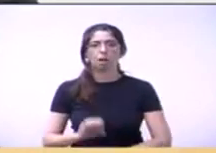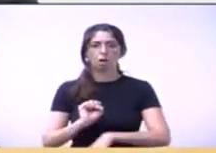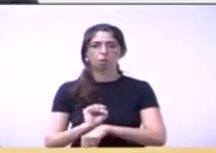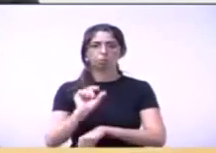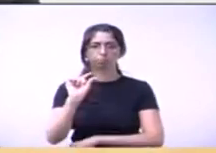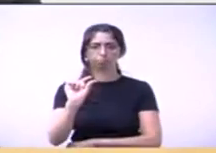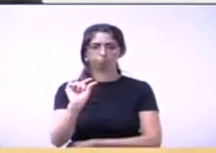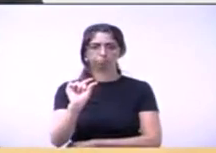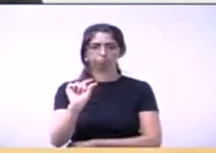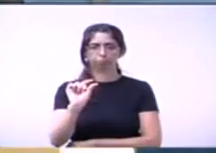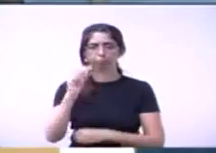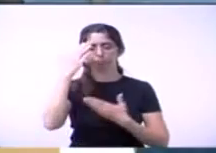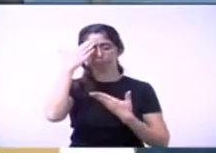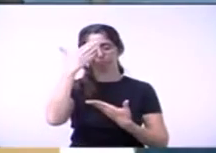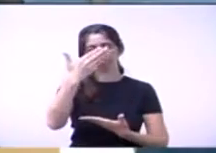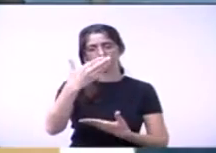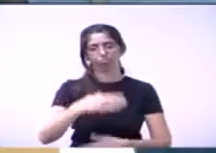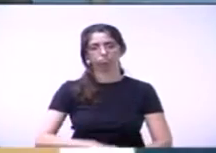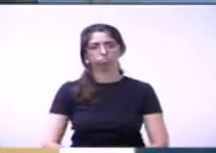terminar, tá bom? Obrigado.